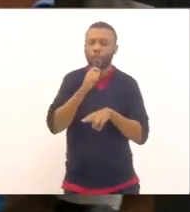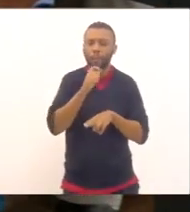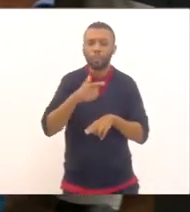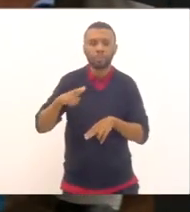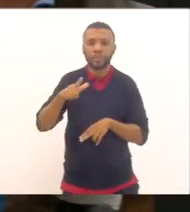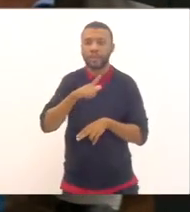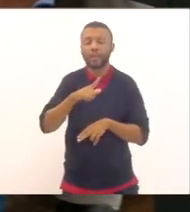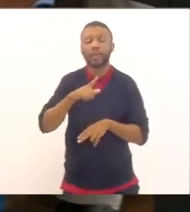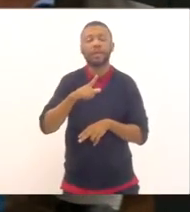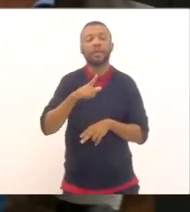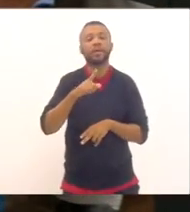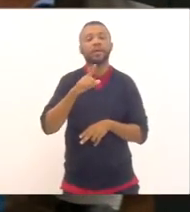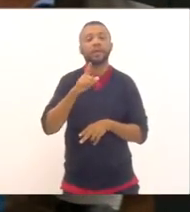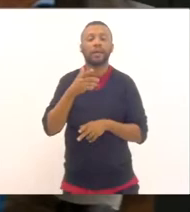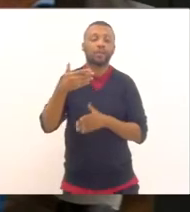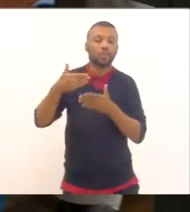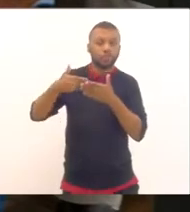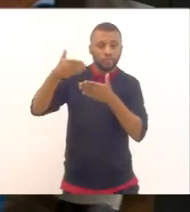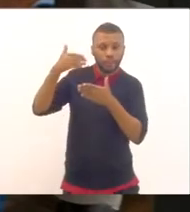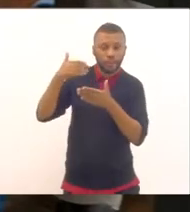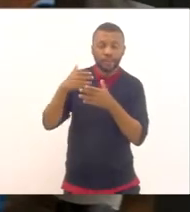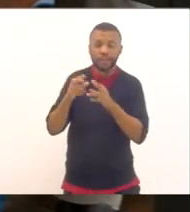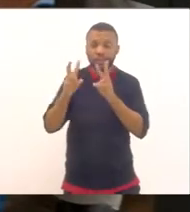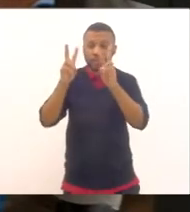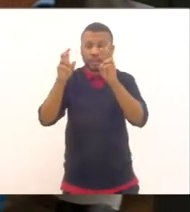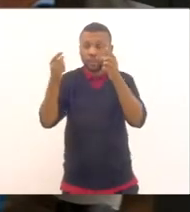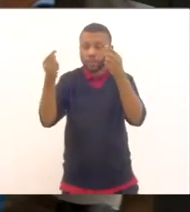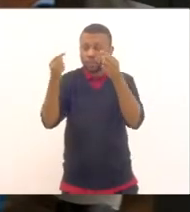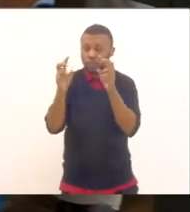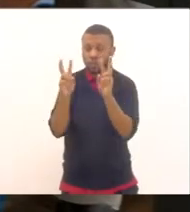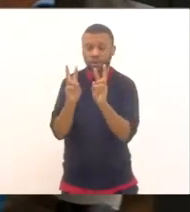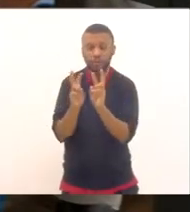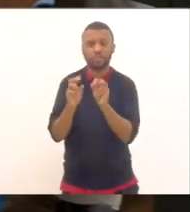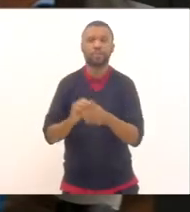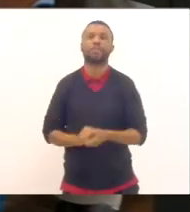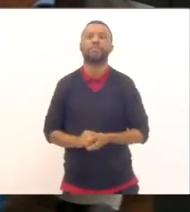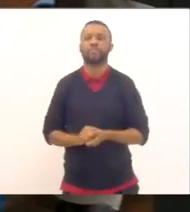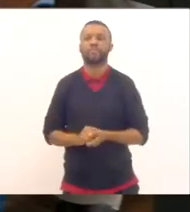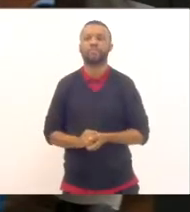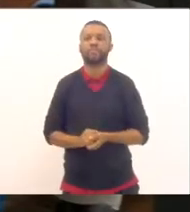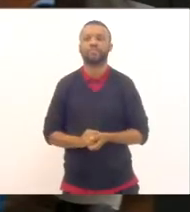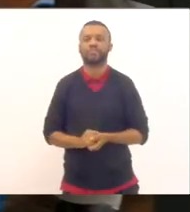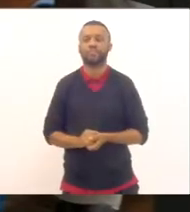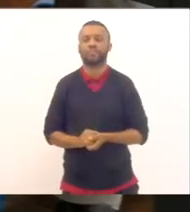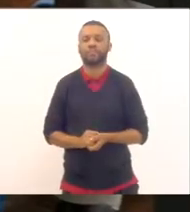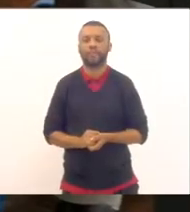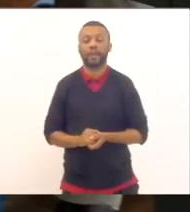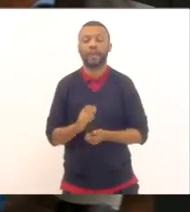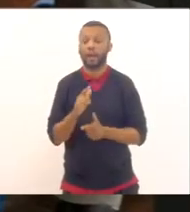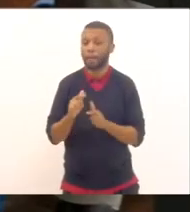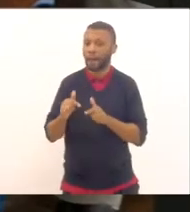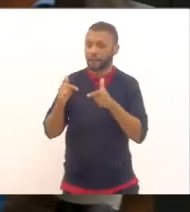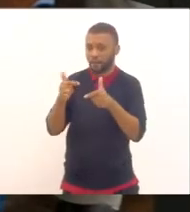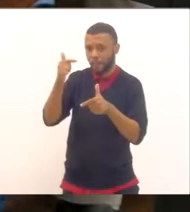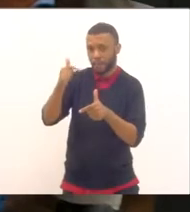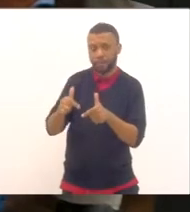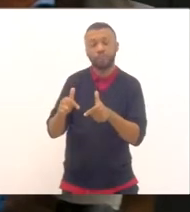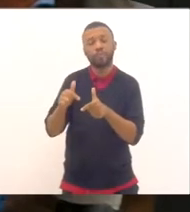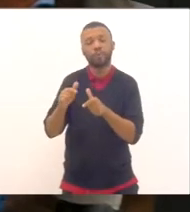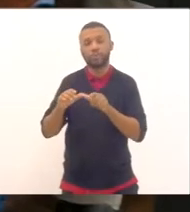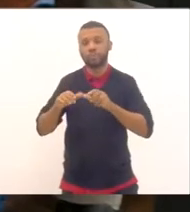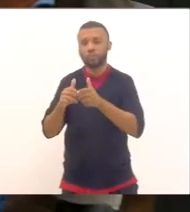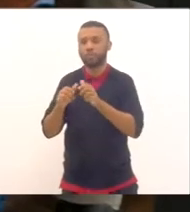existir esse isso que nos instiga e sulfite outro Hoje existe isso é uma mais uma ação da